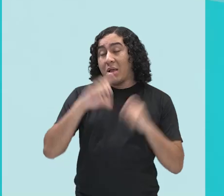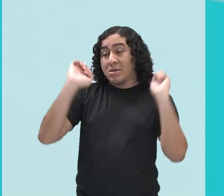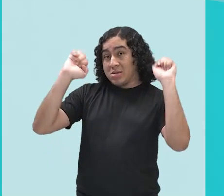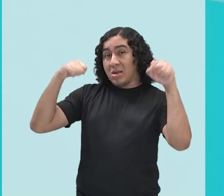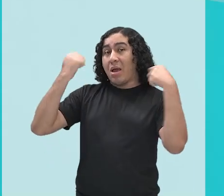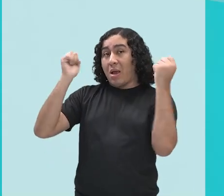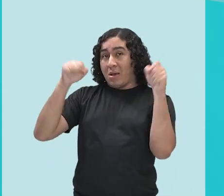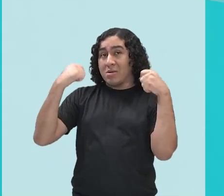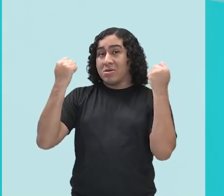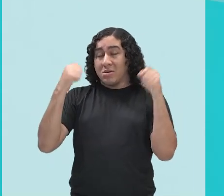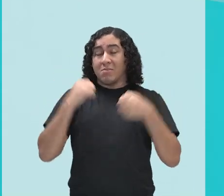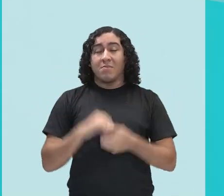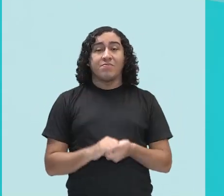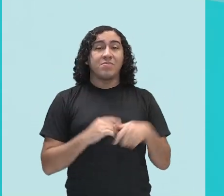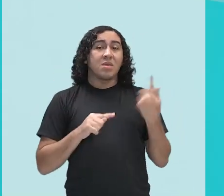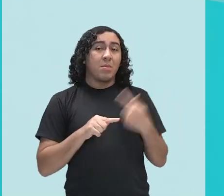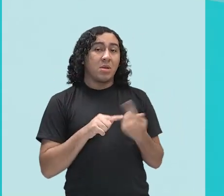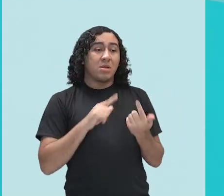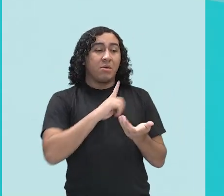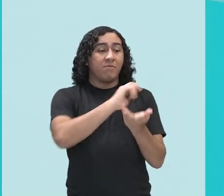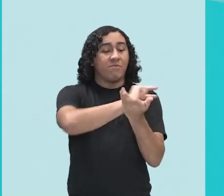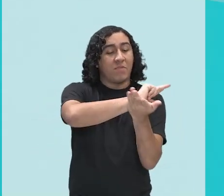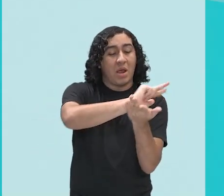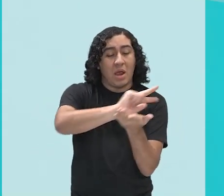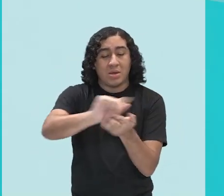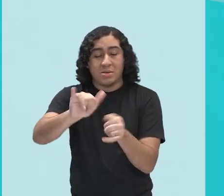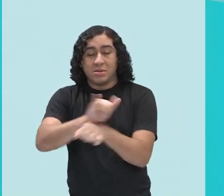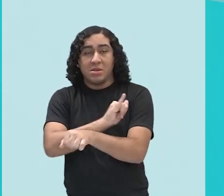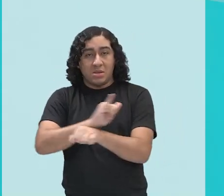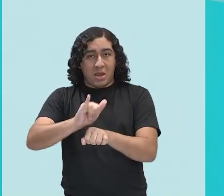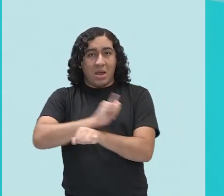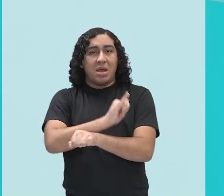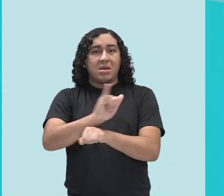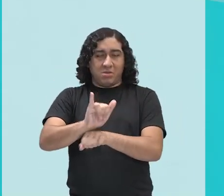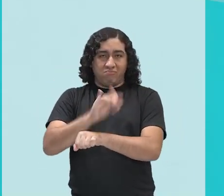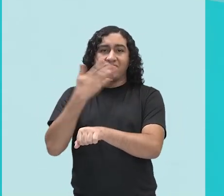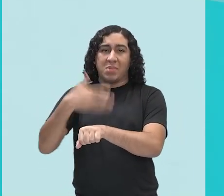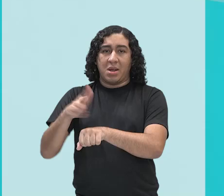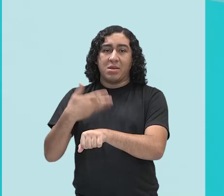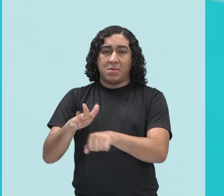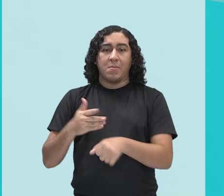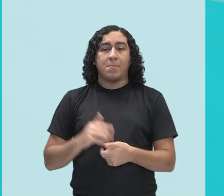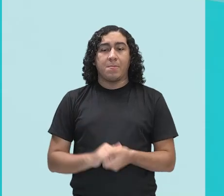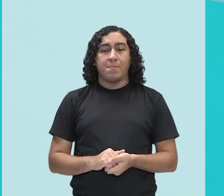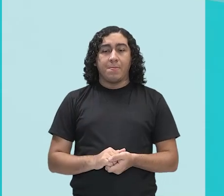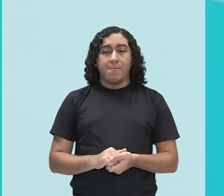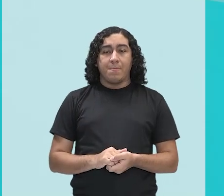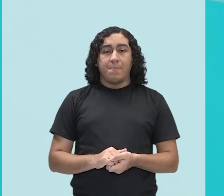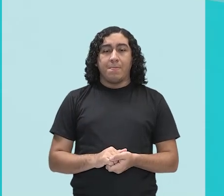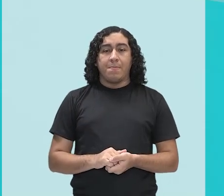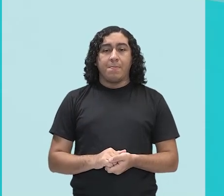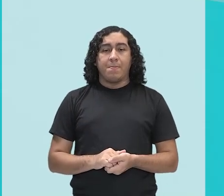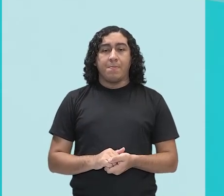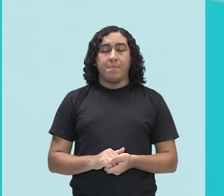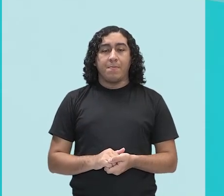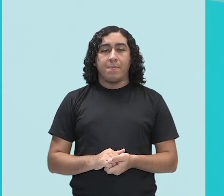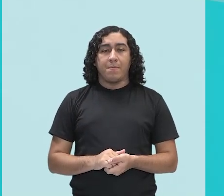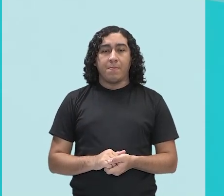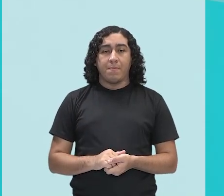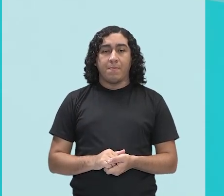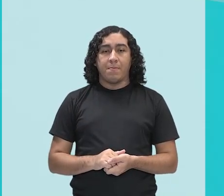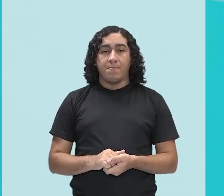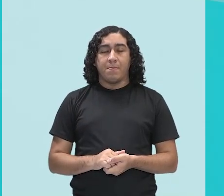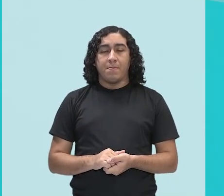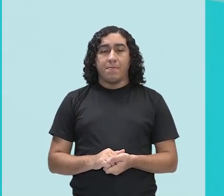a ginástica é composta por várias formas de praticar. Pode ser